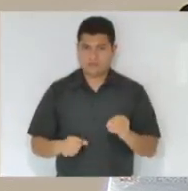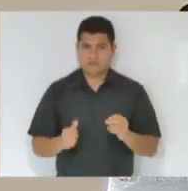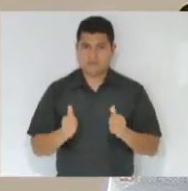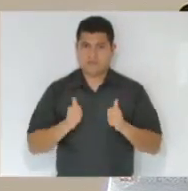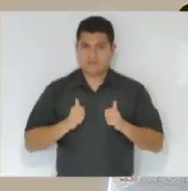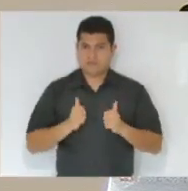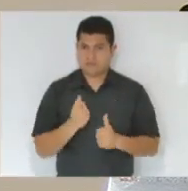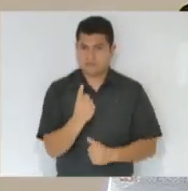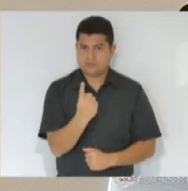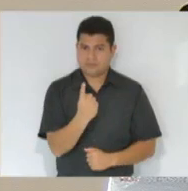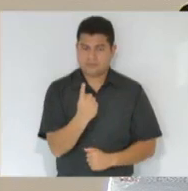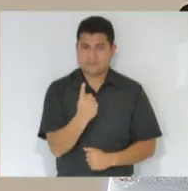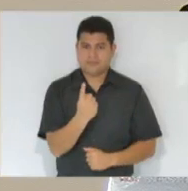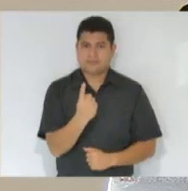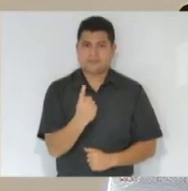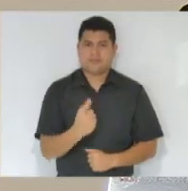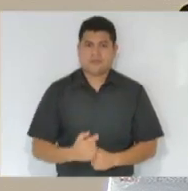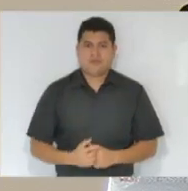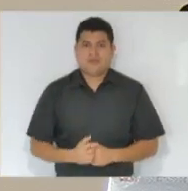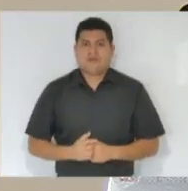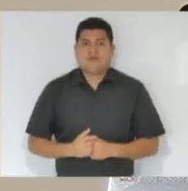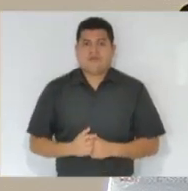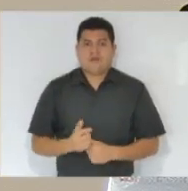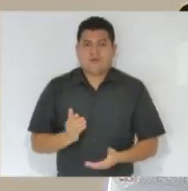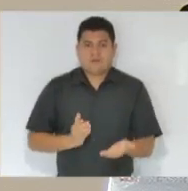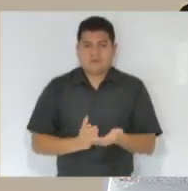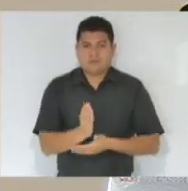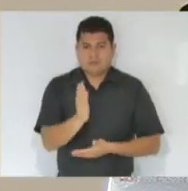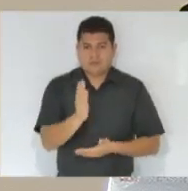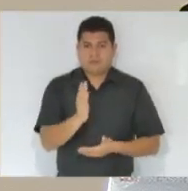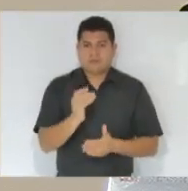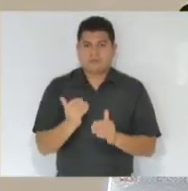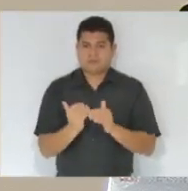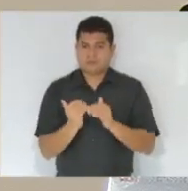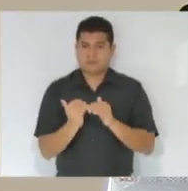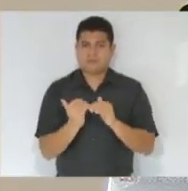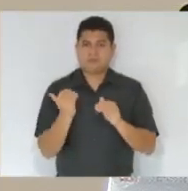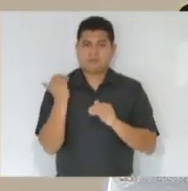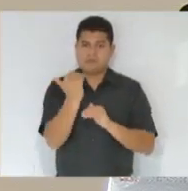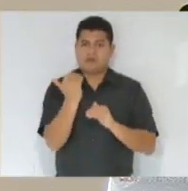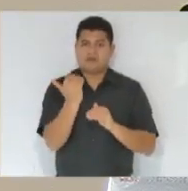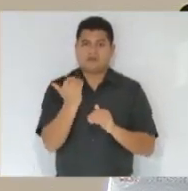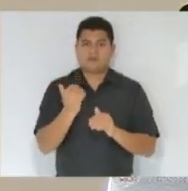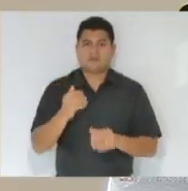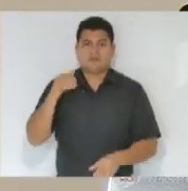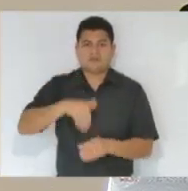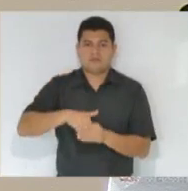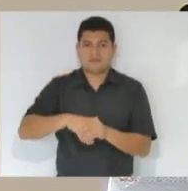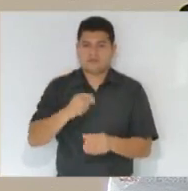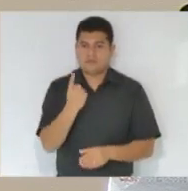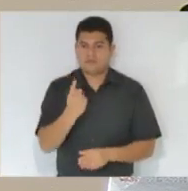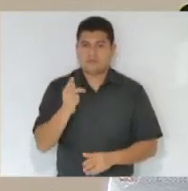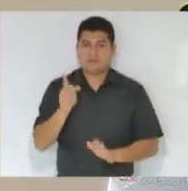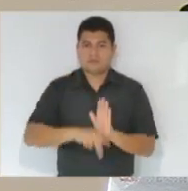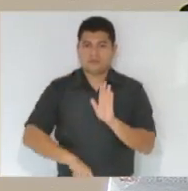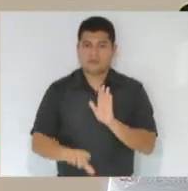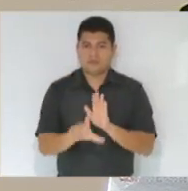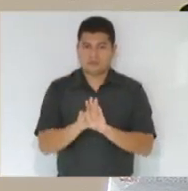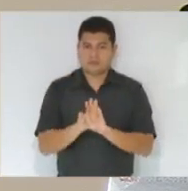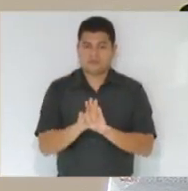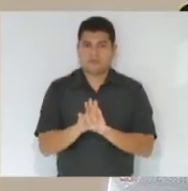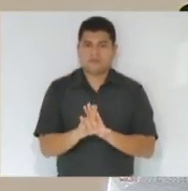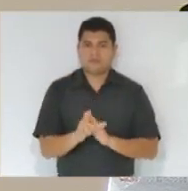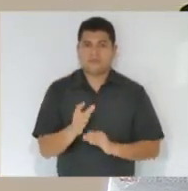1 abstenção. Foi aprovado por maioria em turno único o projeto de resolução número